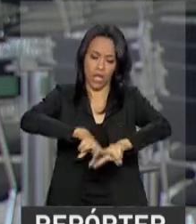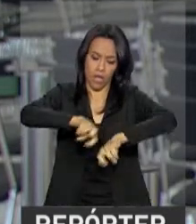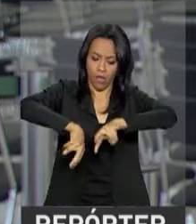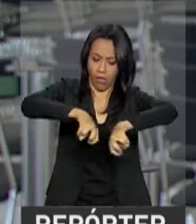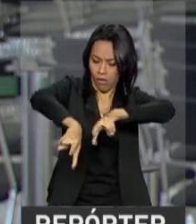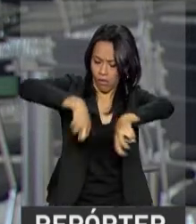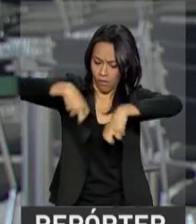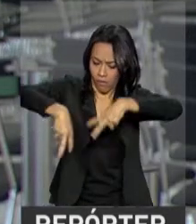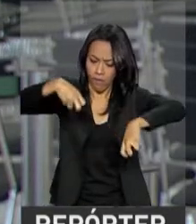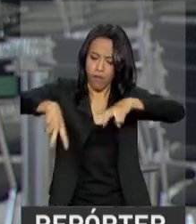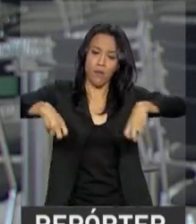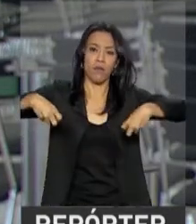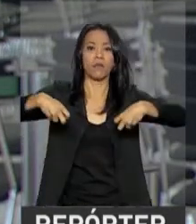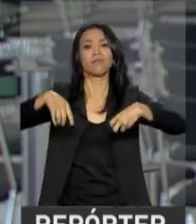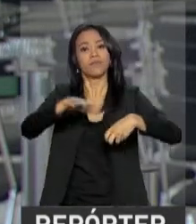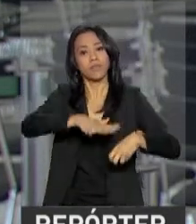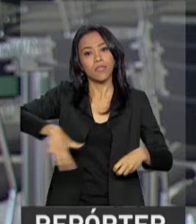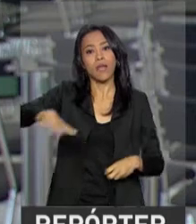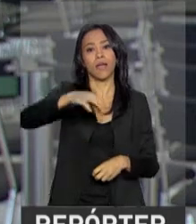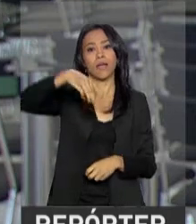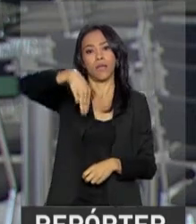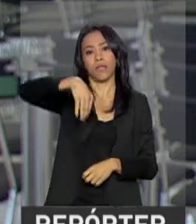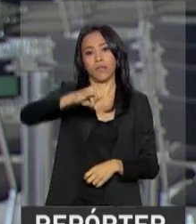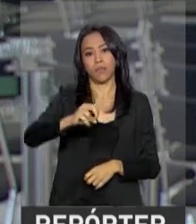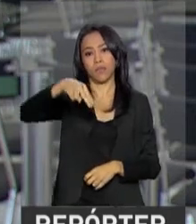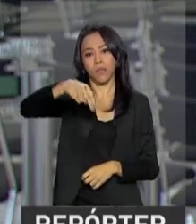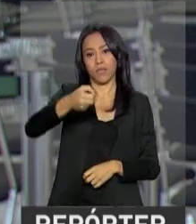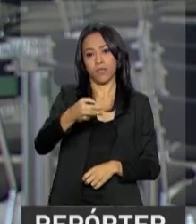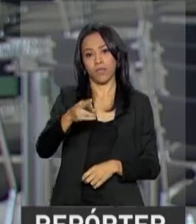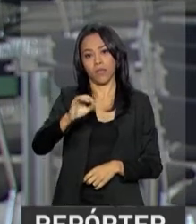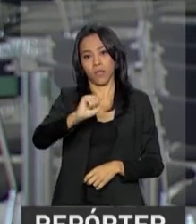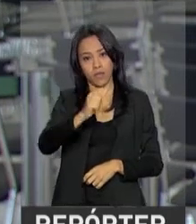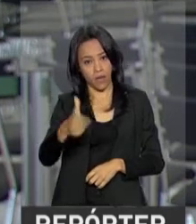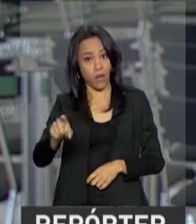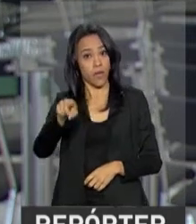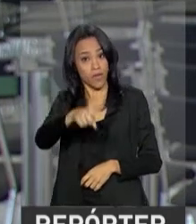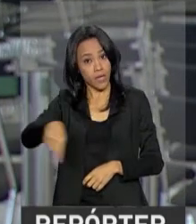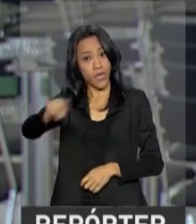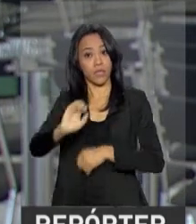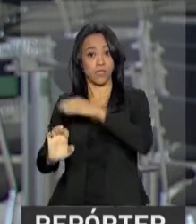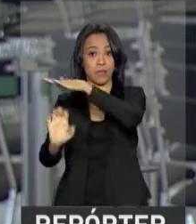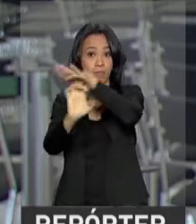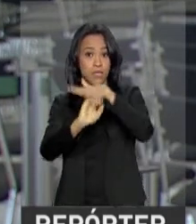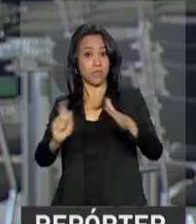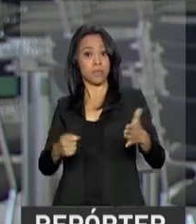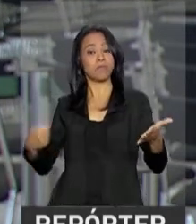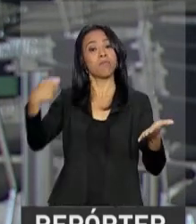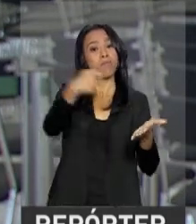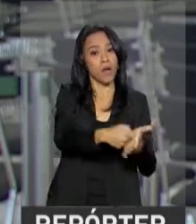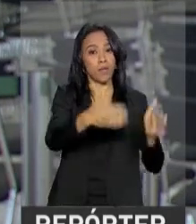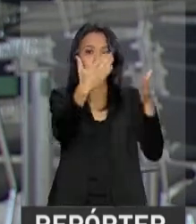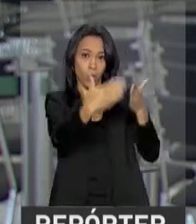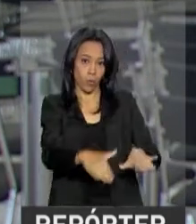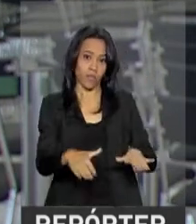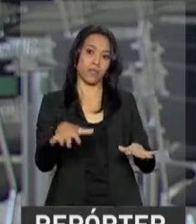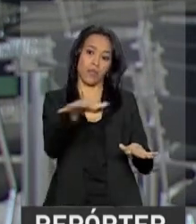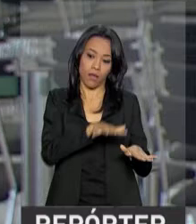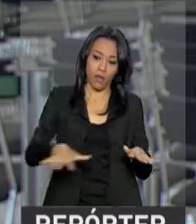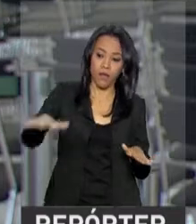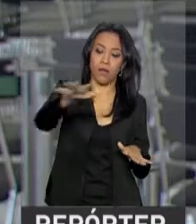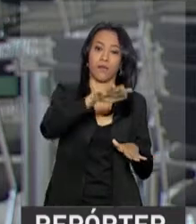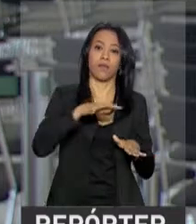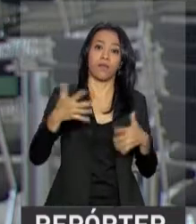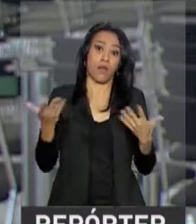um dos decretos regulamentos valor pago pelas mineradoras para compensar os efeitos pela atividade de mineração agora os municípios